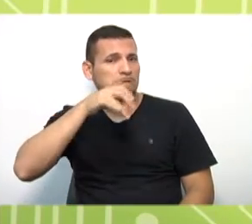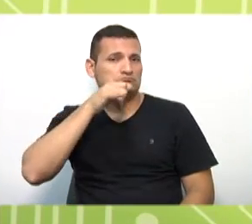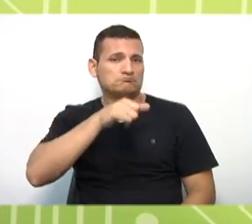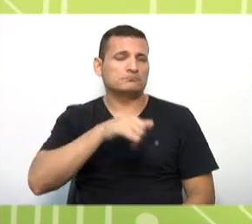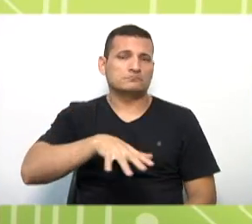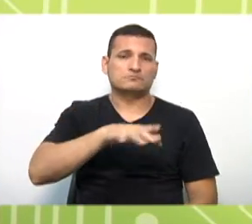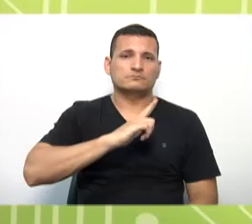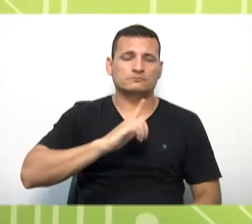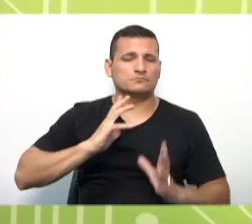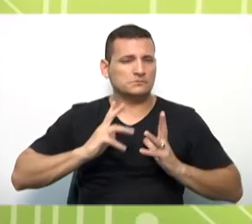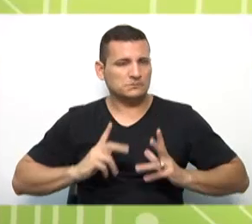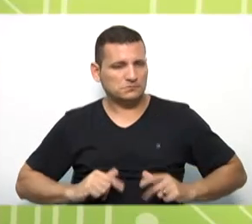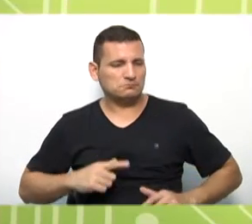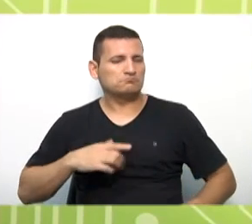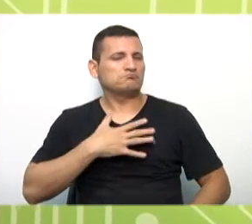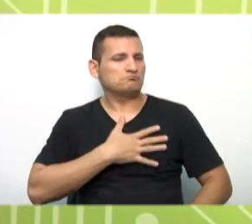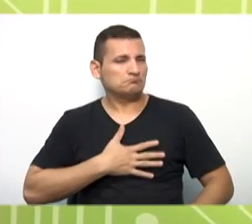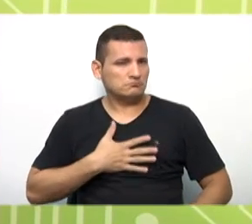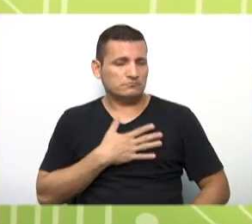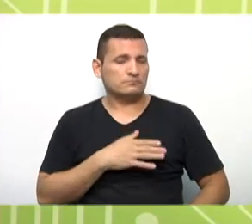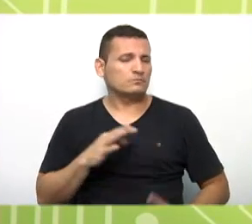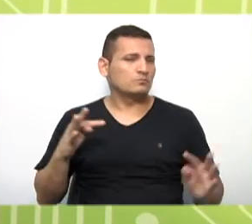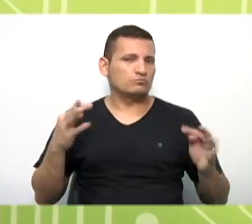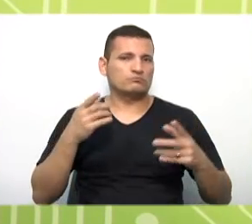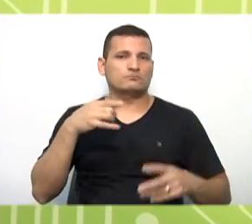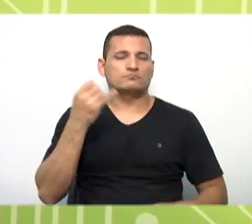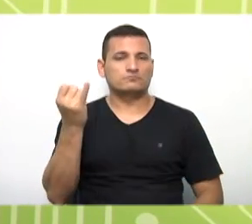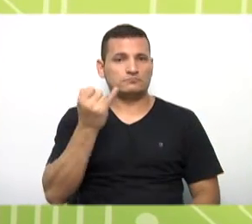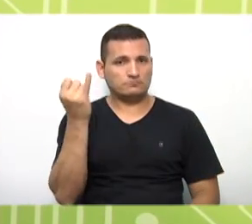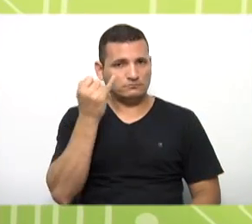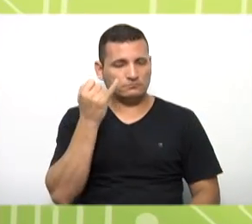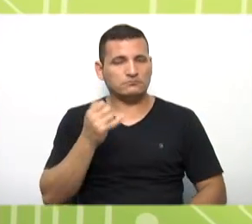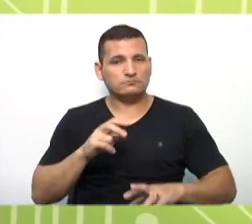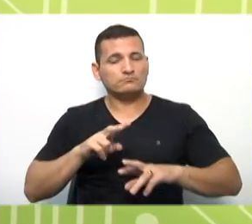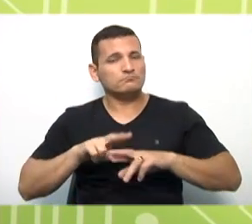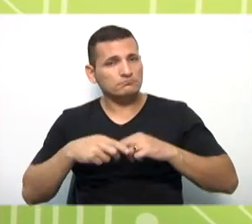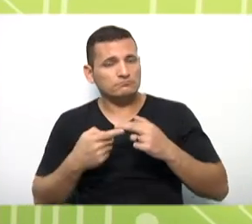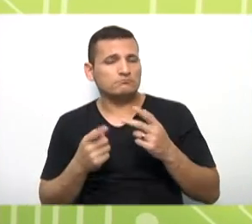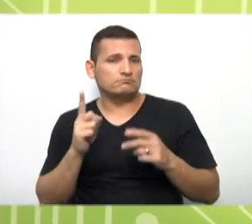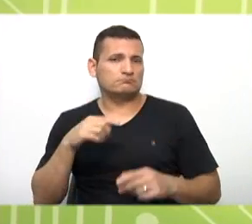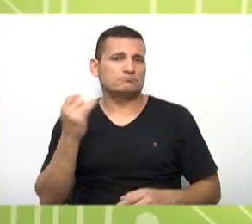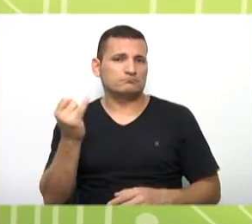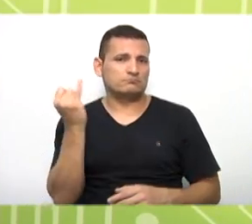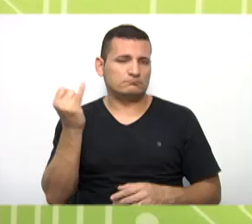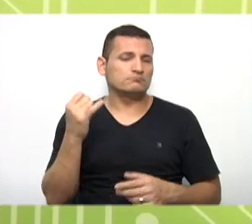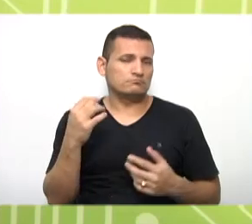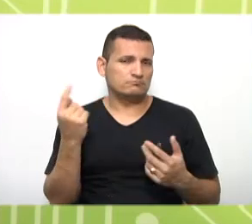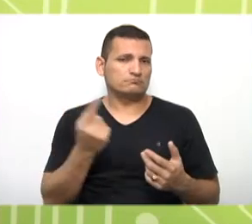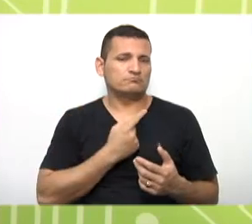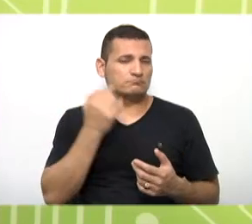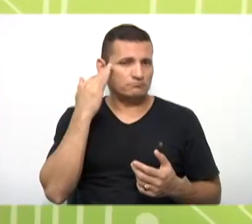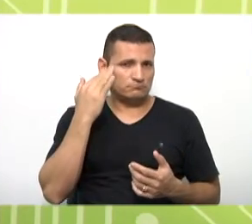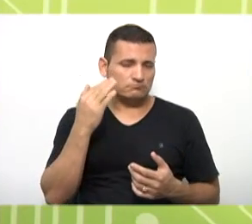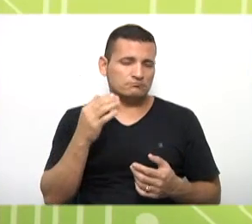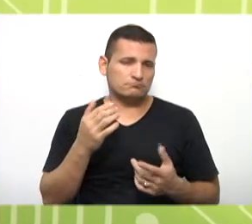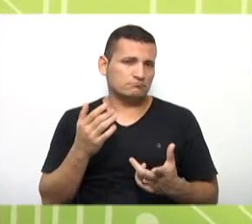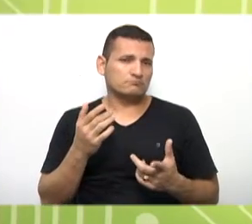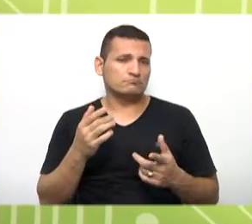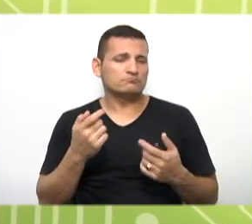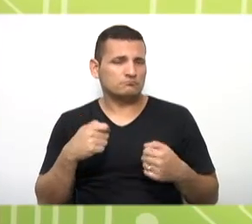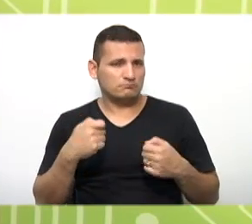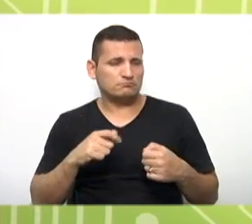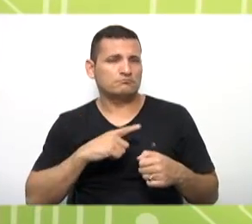todas as questões é importante. Então, por isso, é importante que a gente entenda e esteja bem claro a diferença